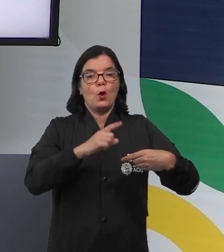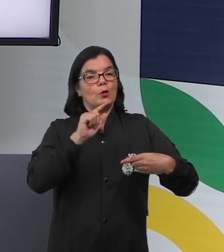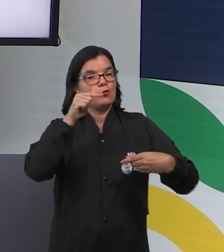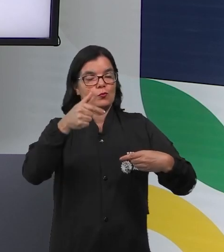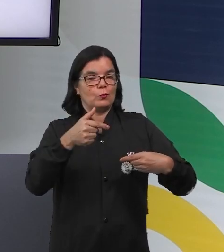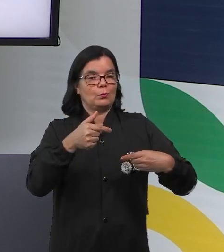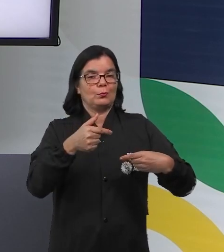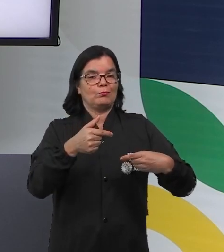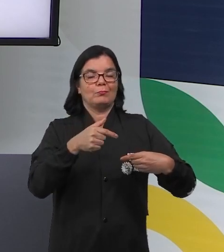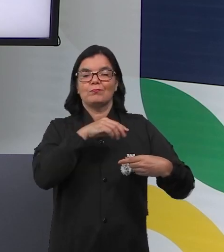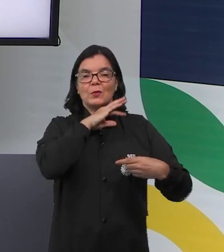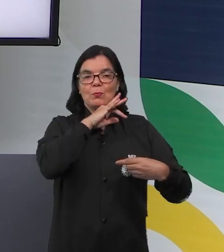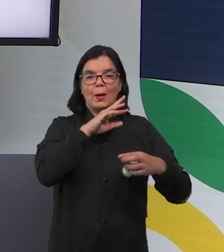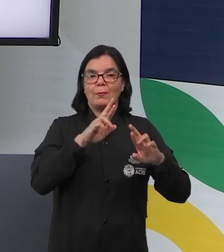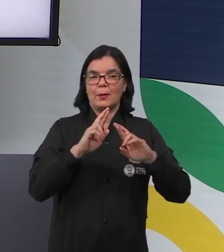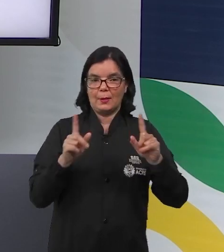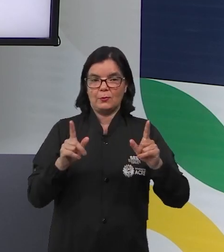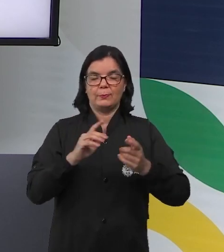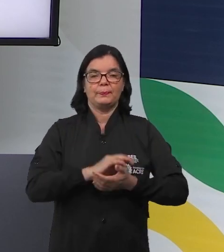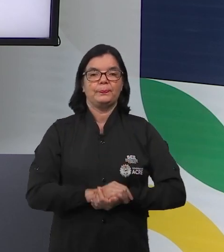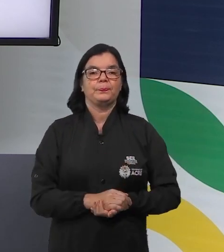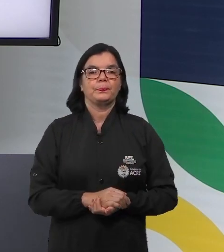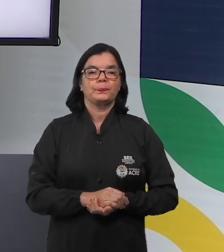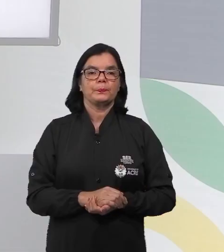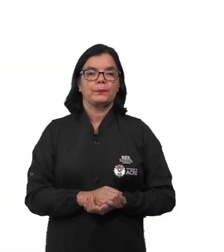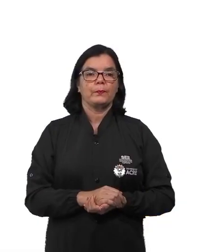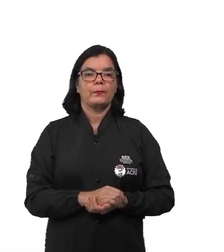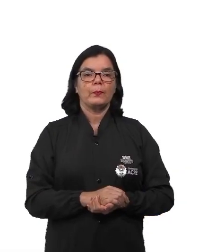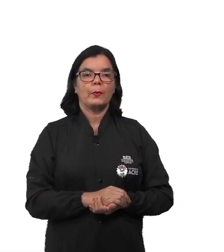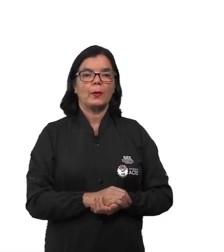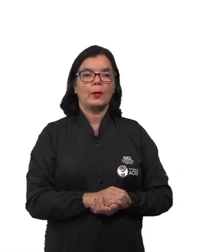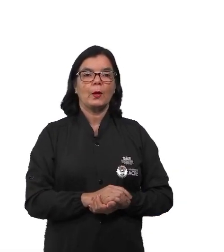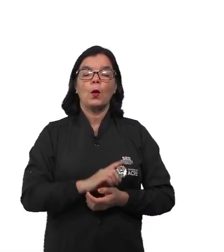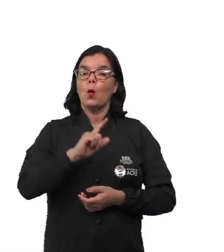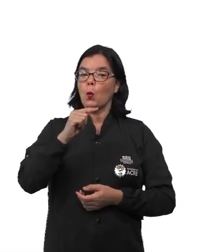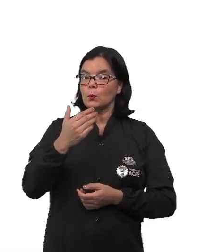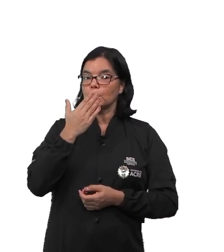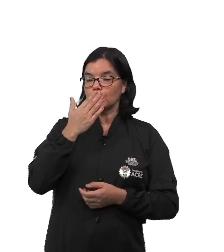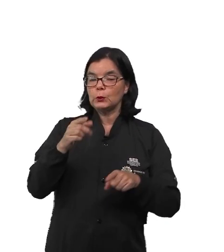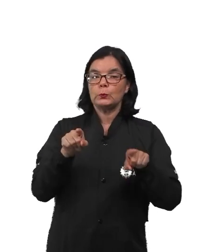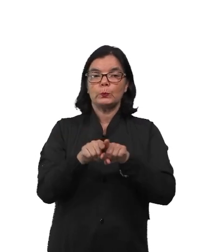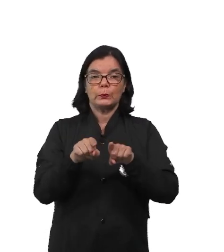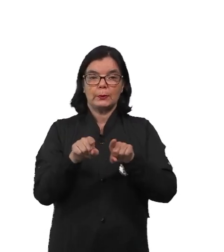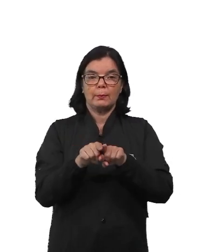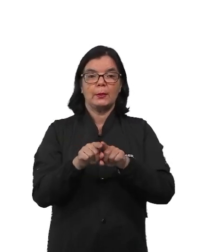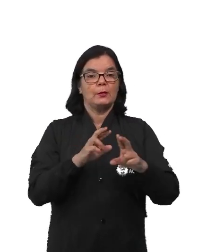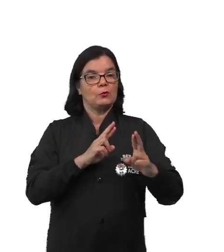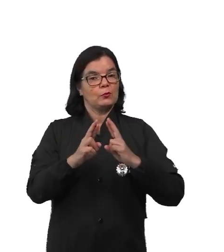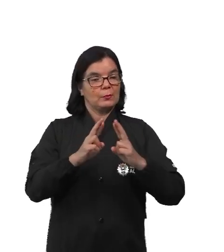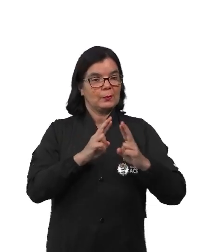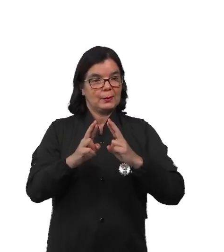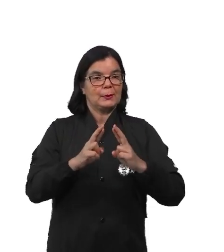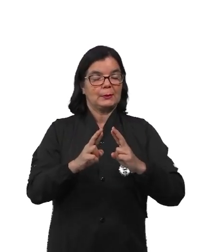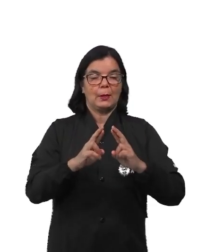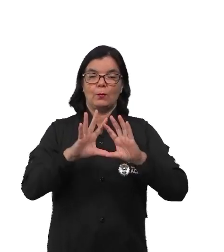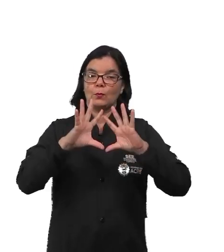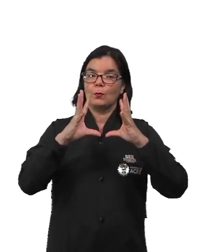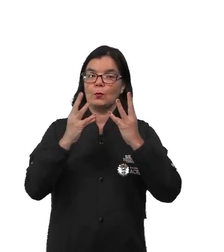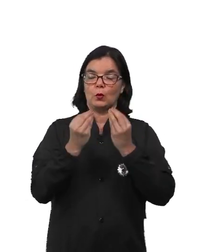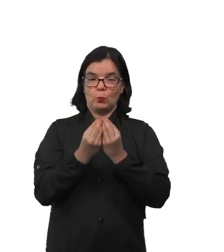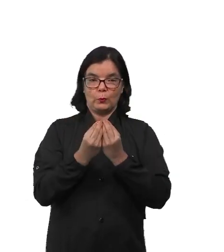outras espécies, tá ok? A diferença é essa. Outro tipo de relação ecológica é